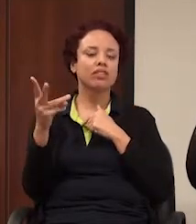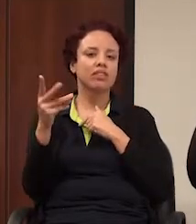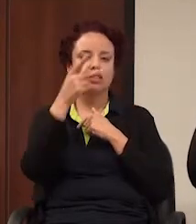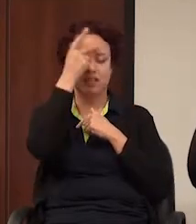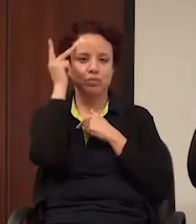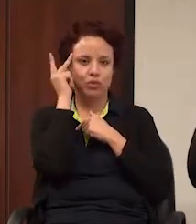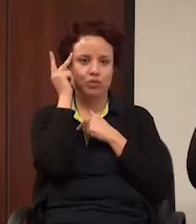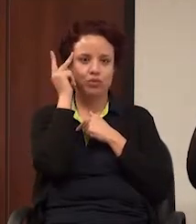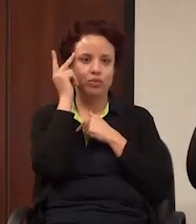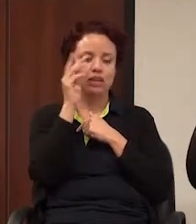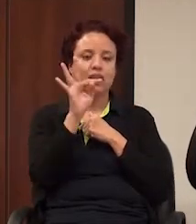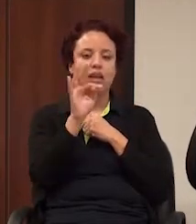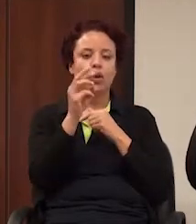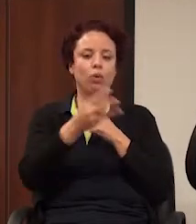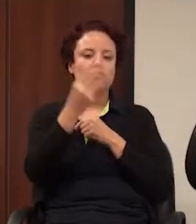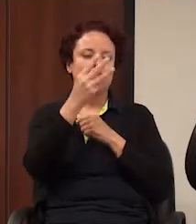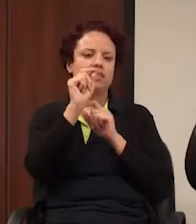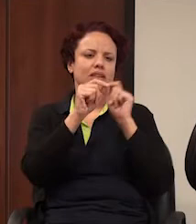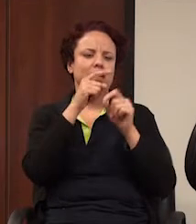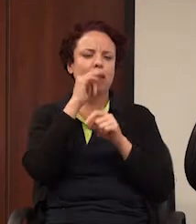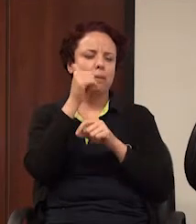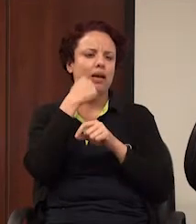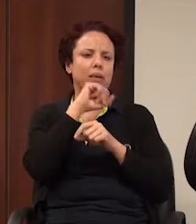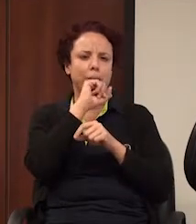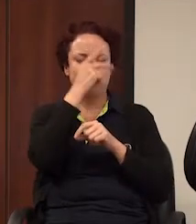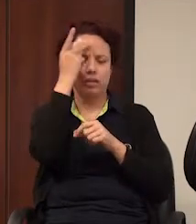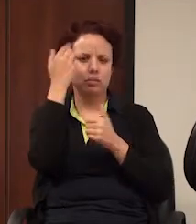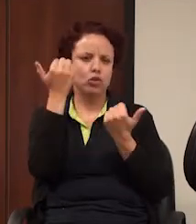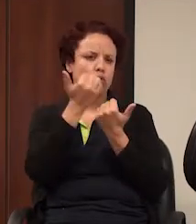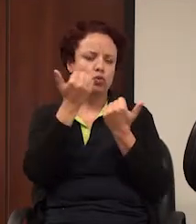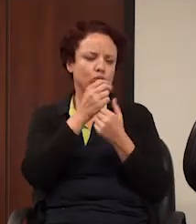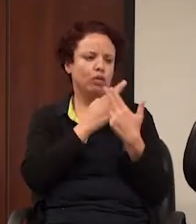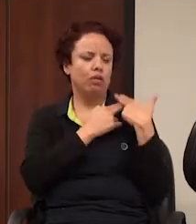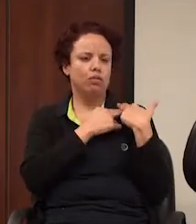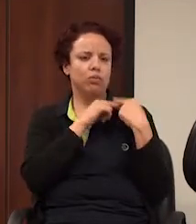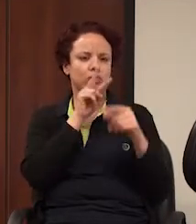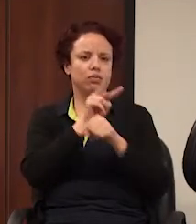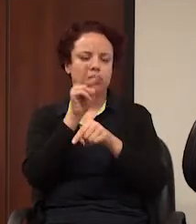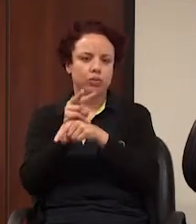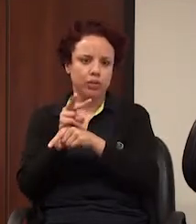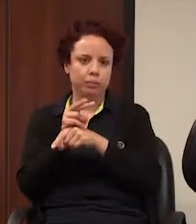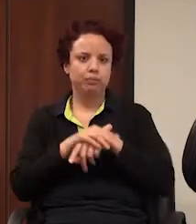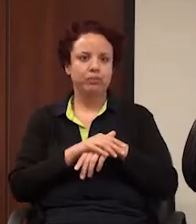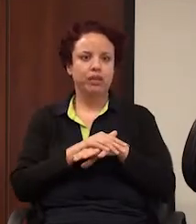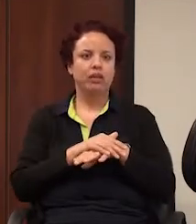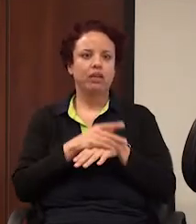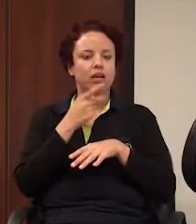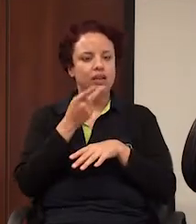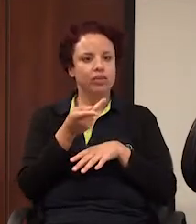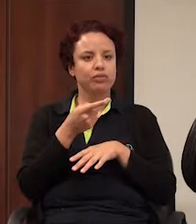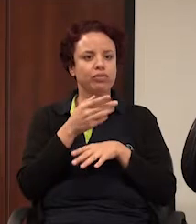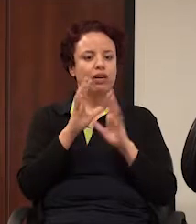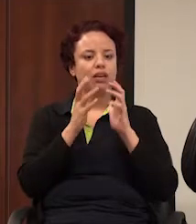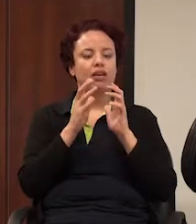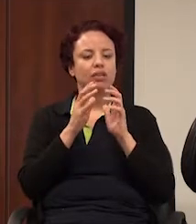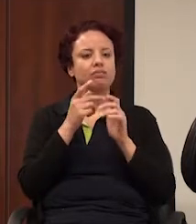aqui é esse pai, mãe, responsável, quem quer que seja. Né. Faço aqui a minha culpa, chuto a bola